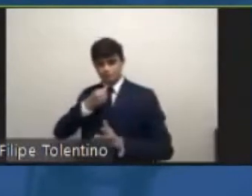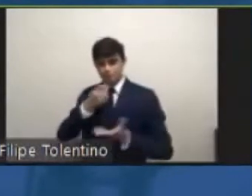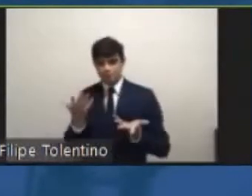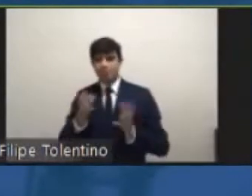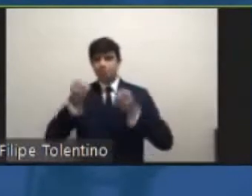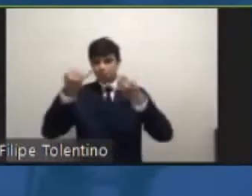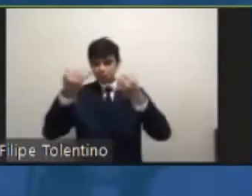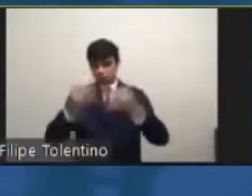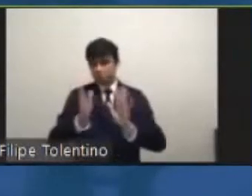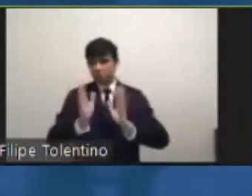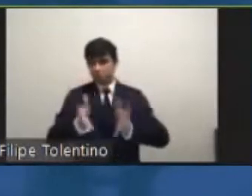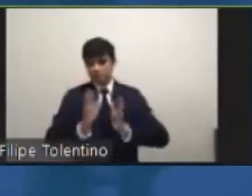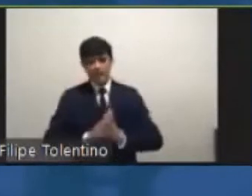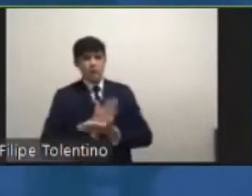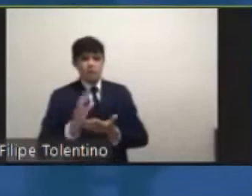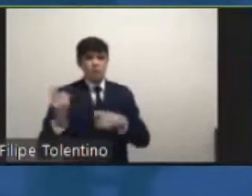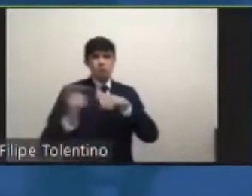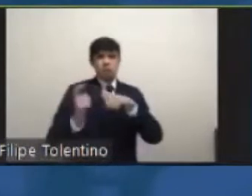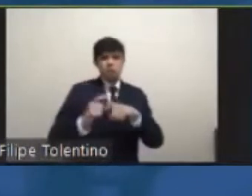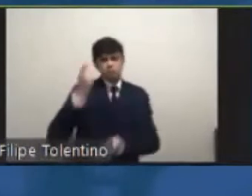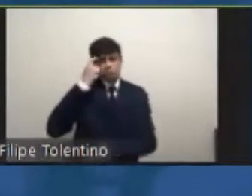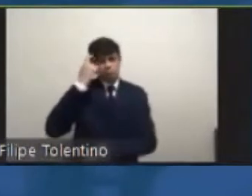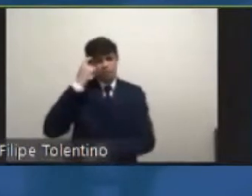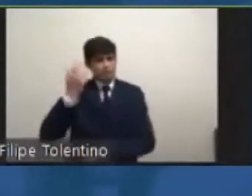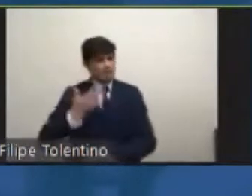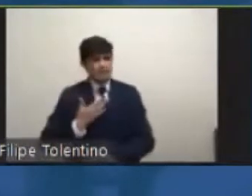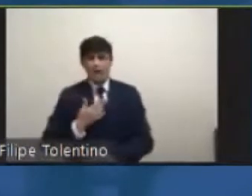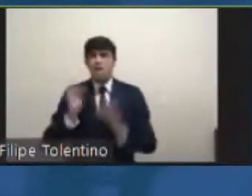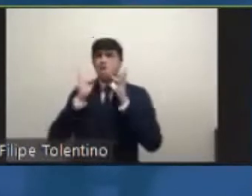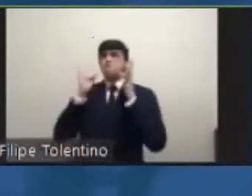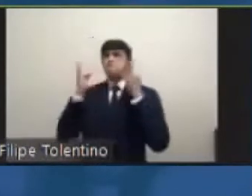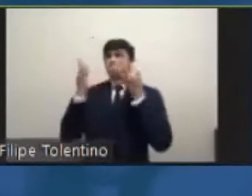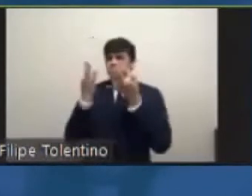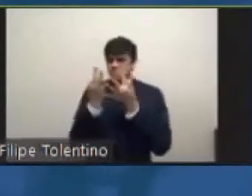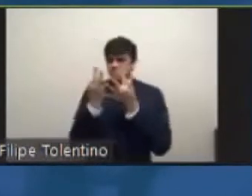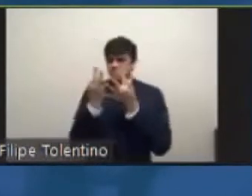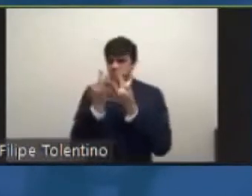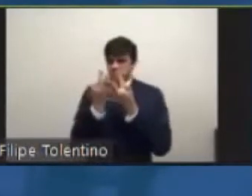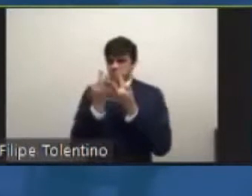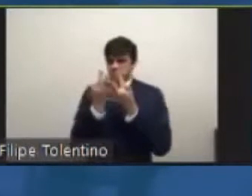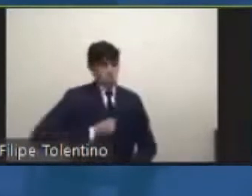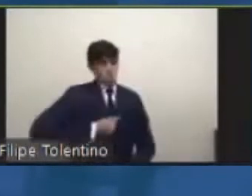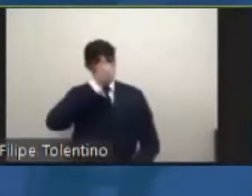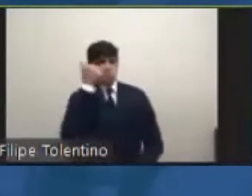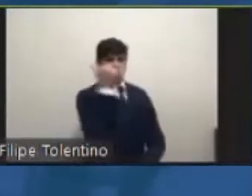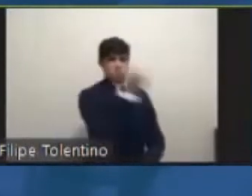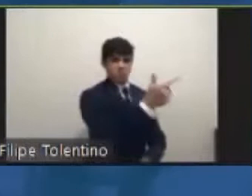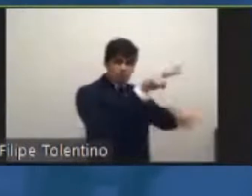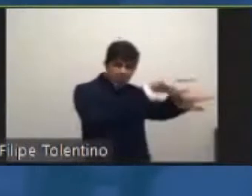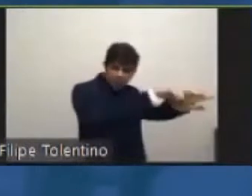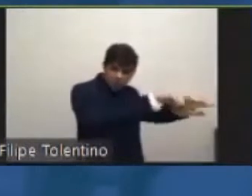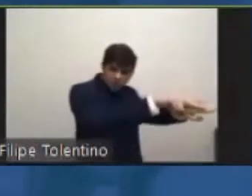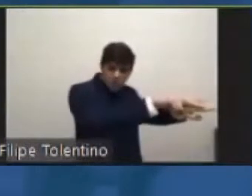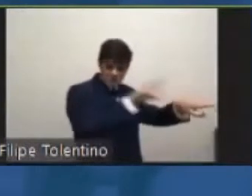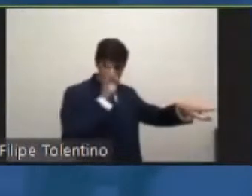que a vontade do familiar tem que se sobrepor à vontade do paciente numa situação de risco, nesse